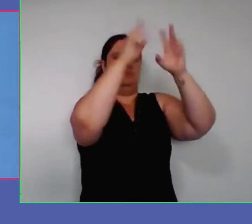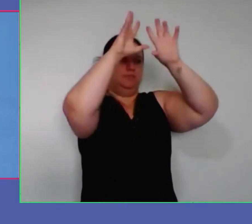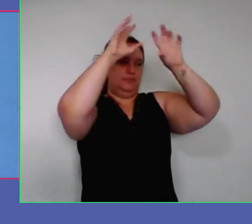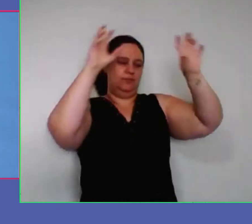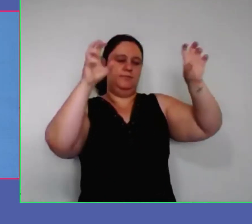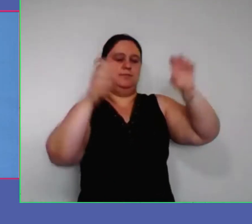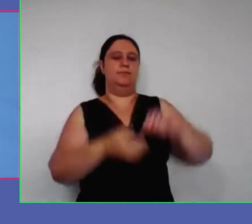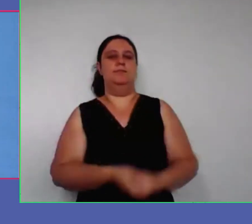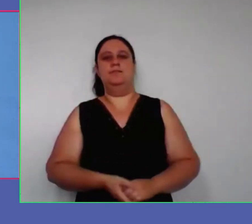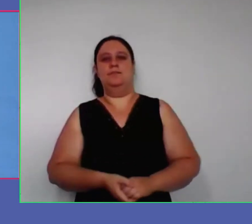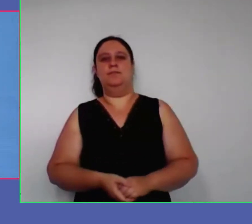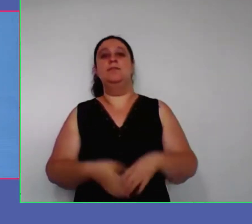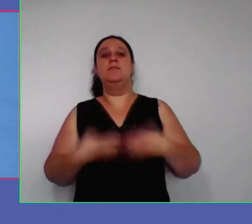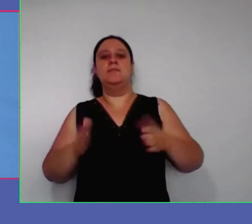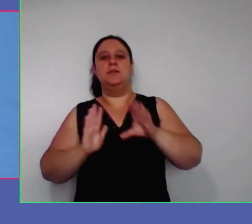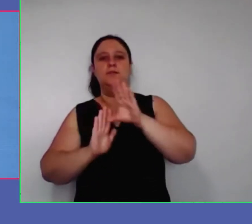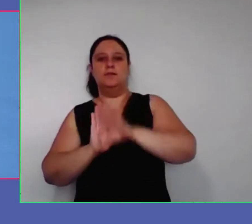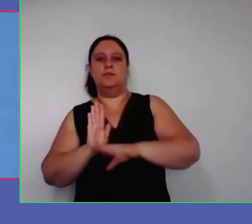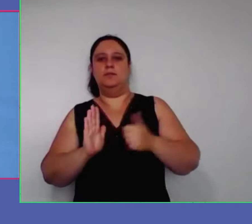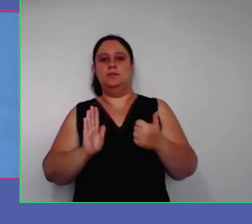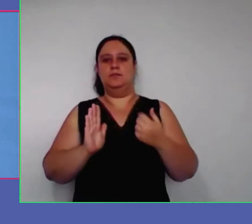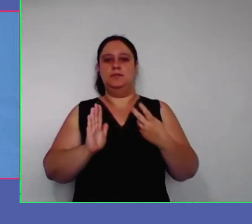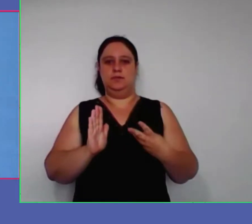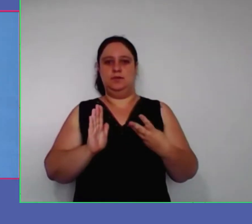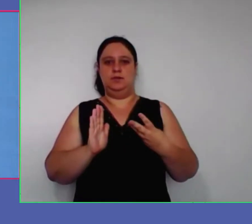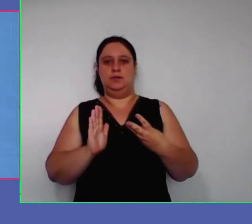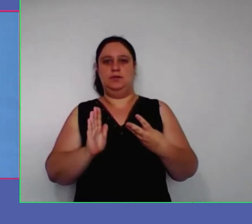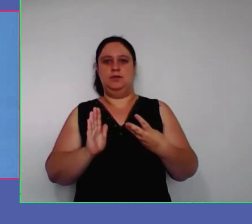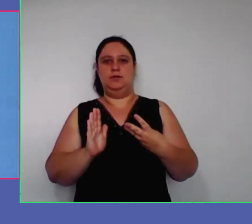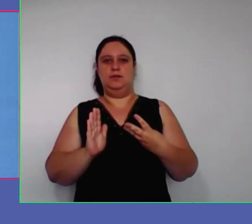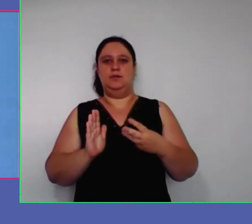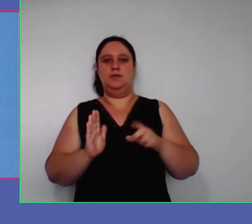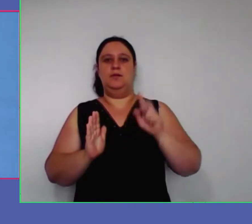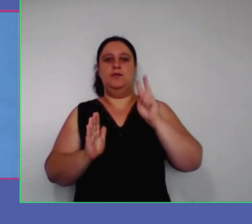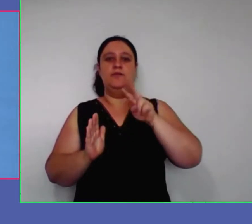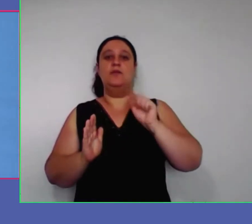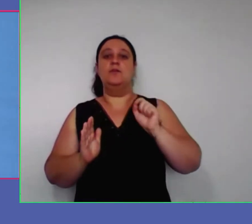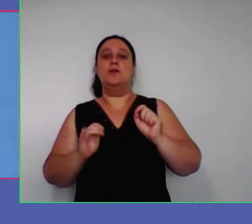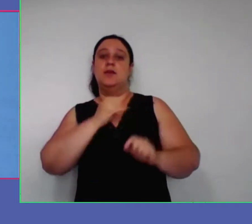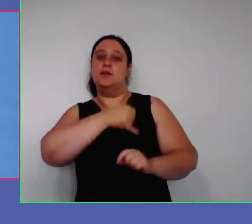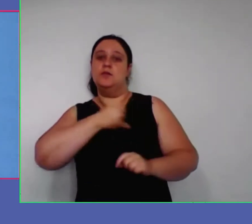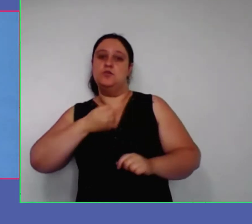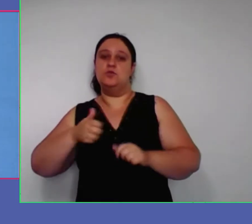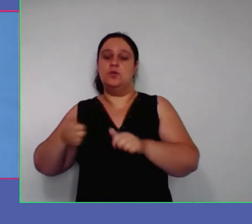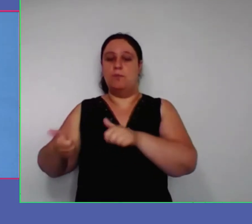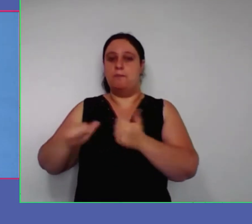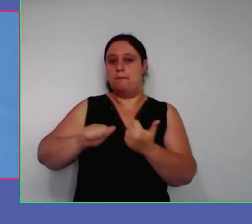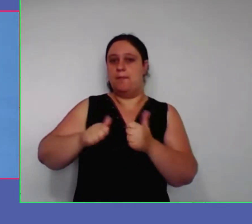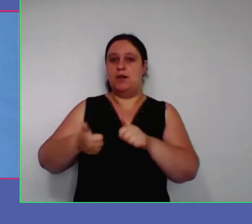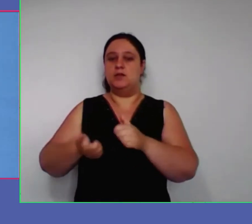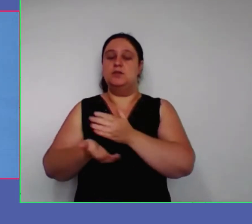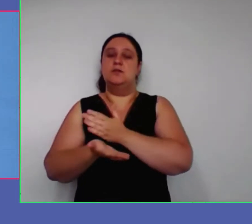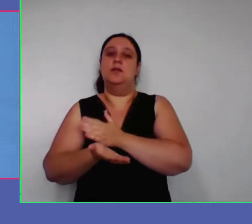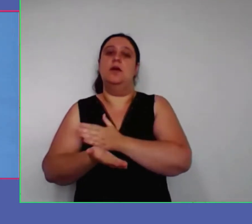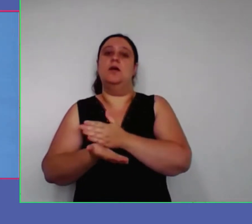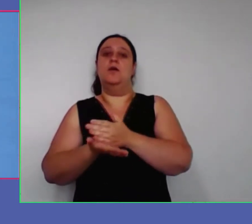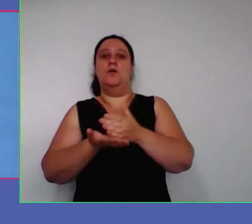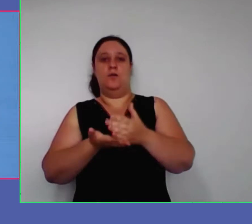do capítulo 13, nós vemos João Batista surge para fazer o trabalho